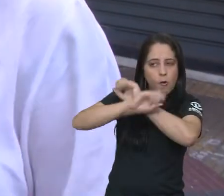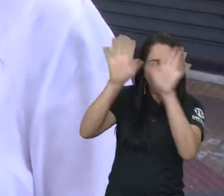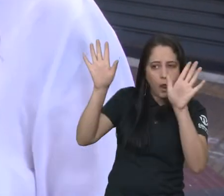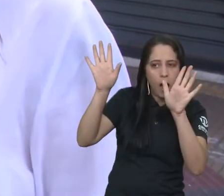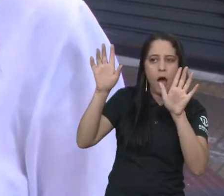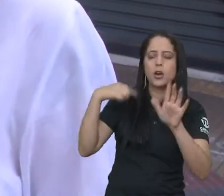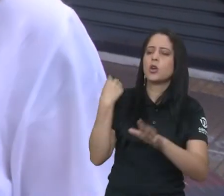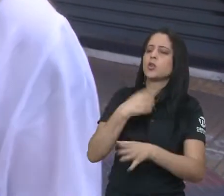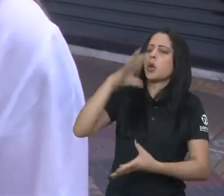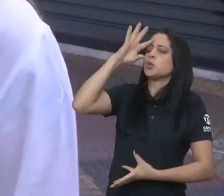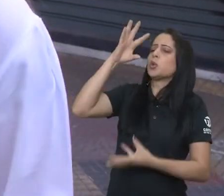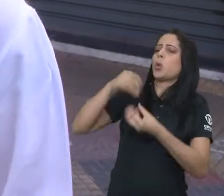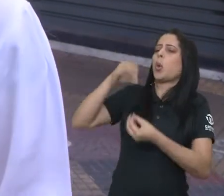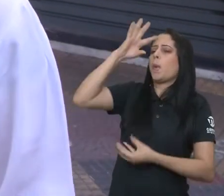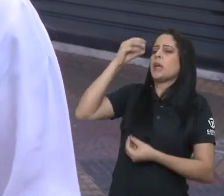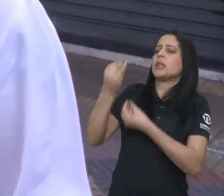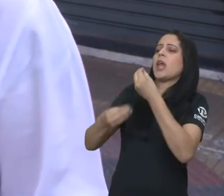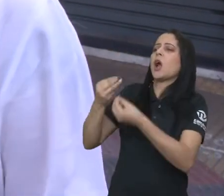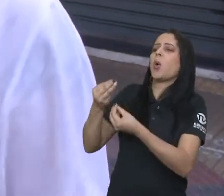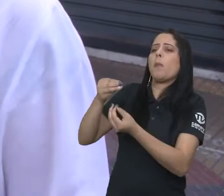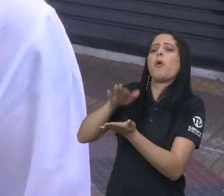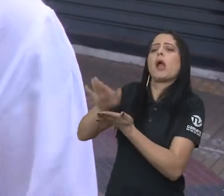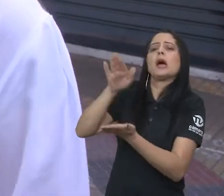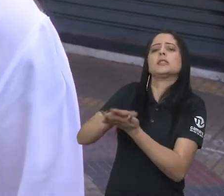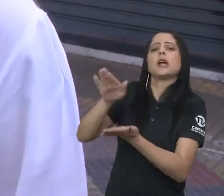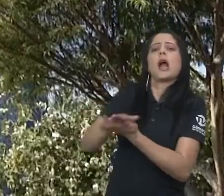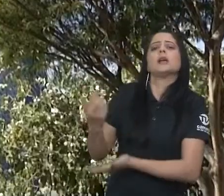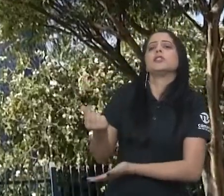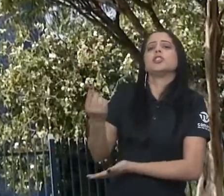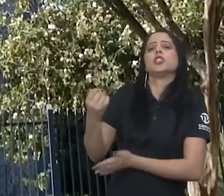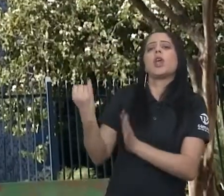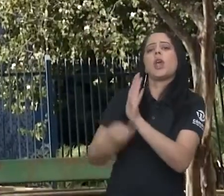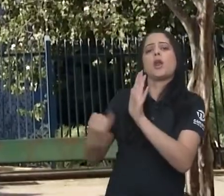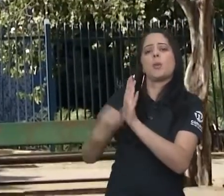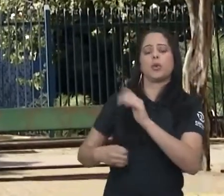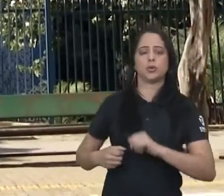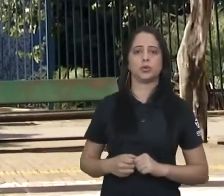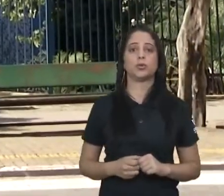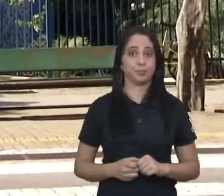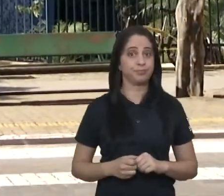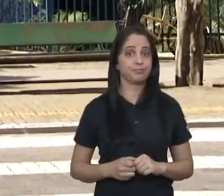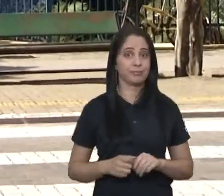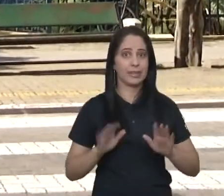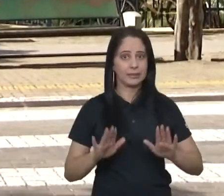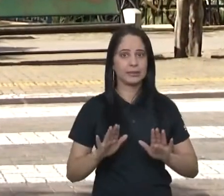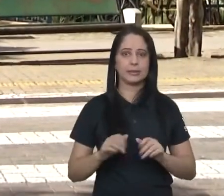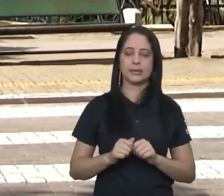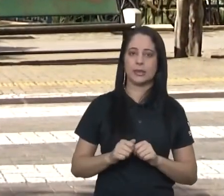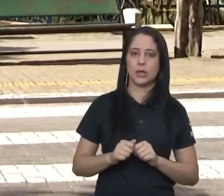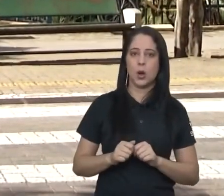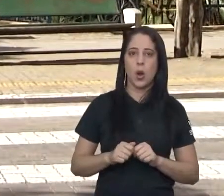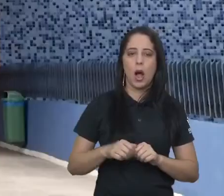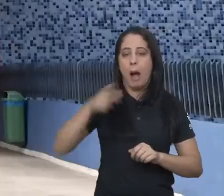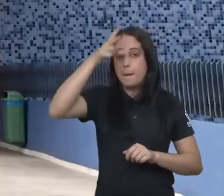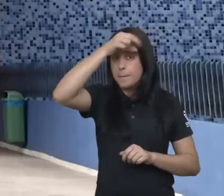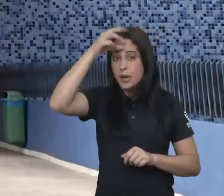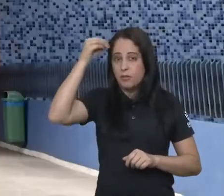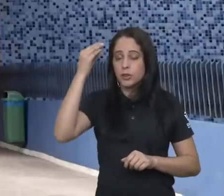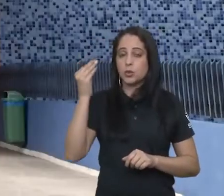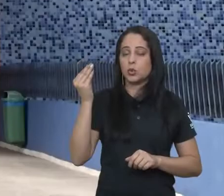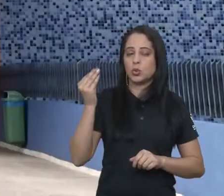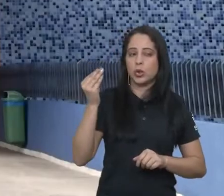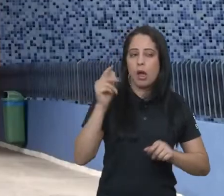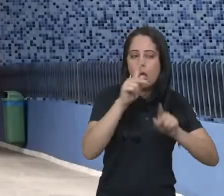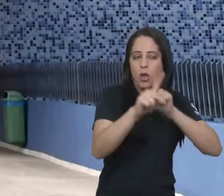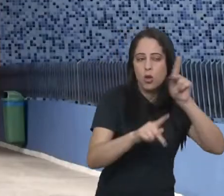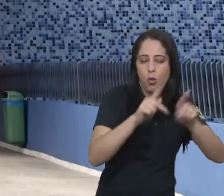claras, transparentes, para a gente saber onde está sendo gasto o nosso dinheiro. Na tentativa de deixar a comunicação entre a população e o poder público